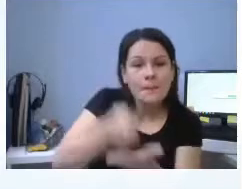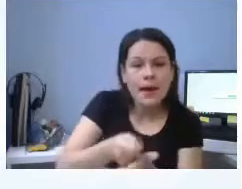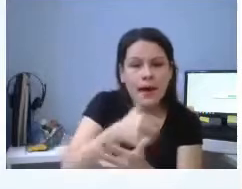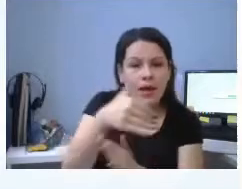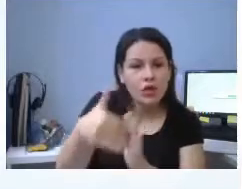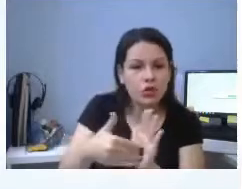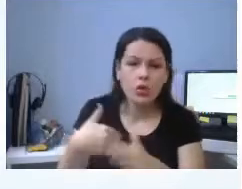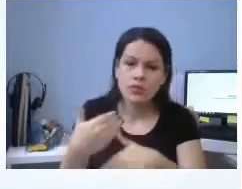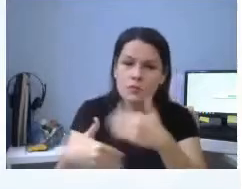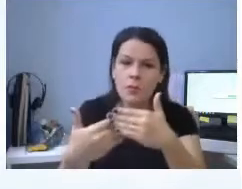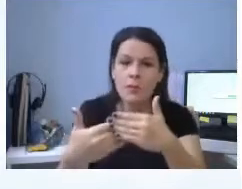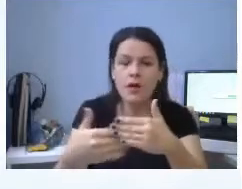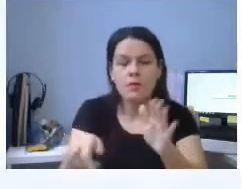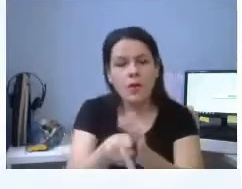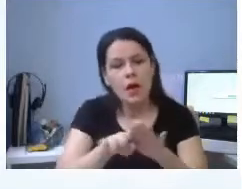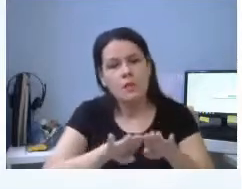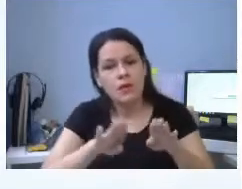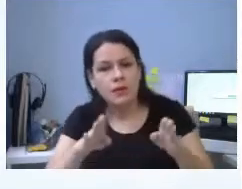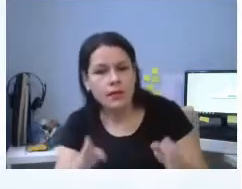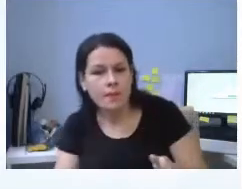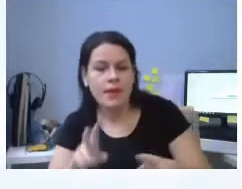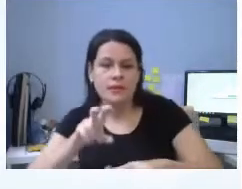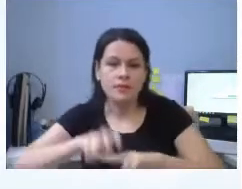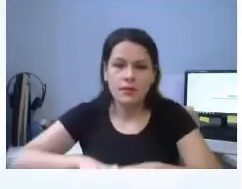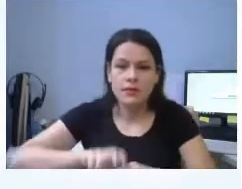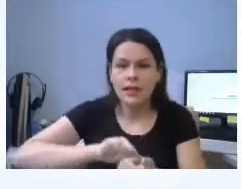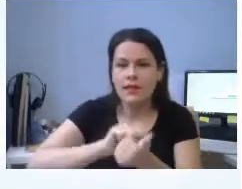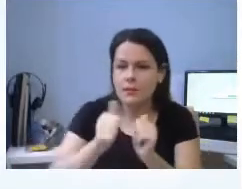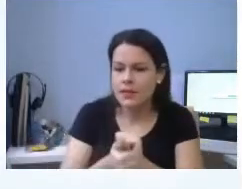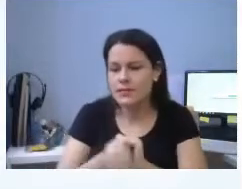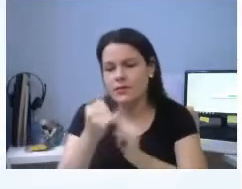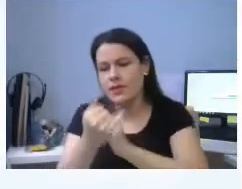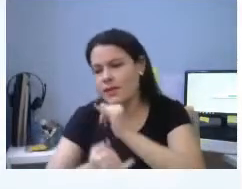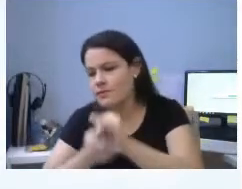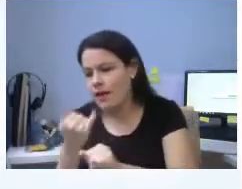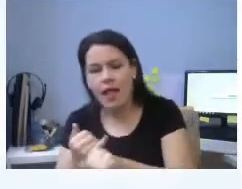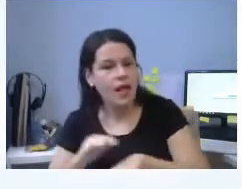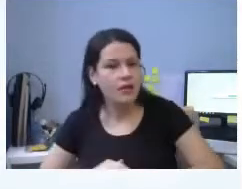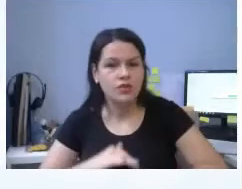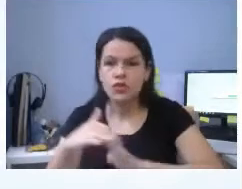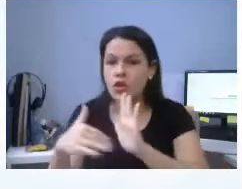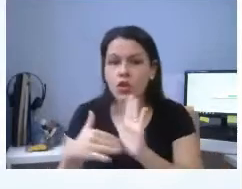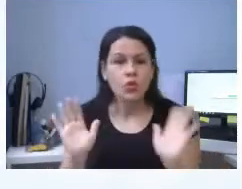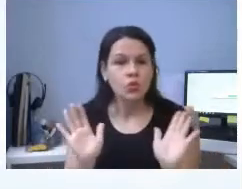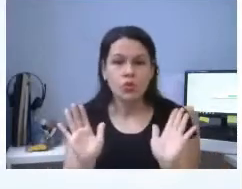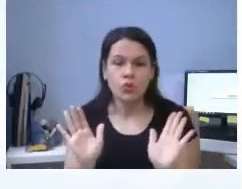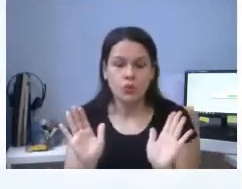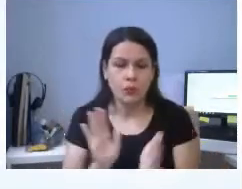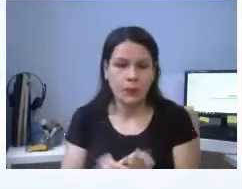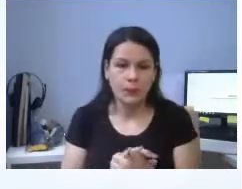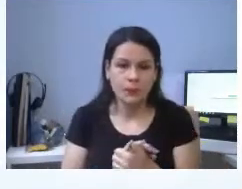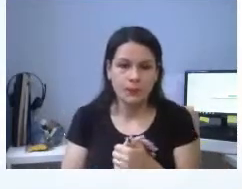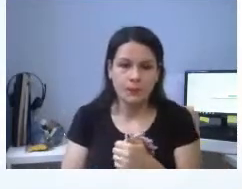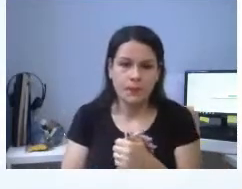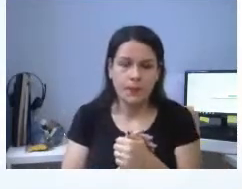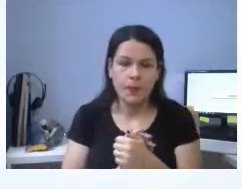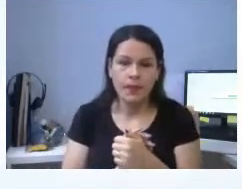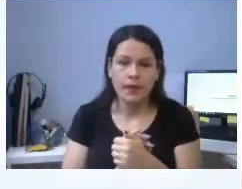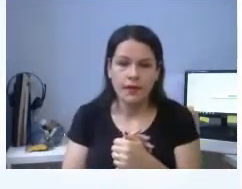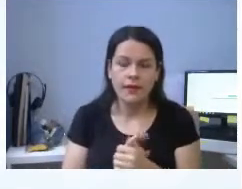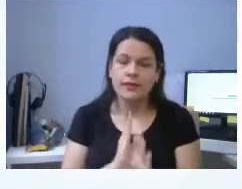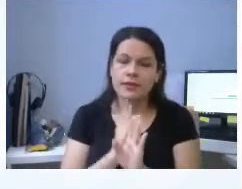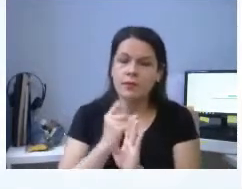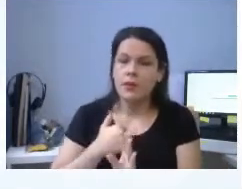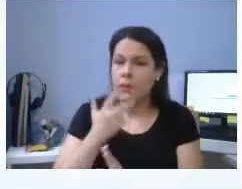seja, adaptação da casa, da banda larga e tudo mais, né? E eu acho